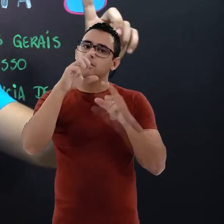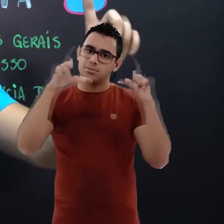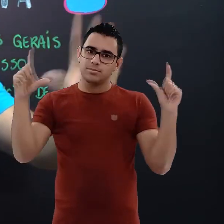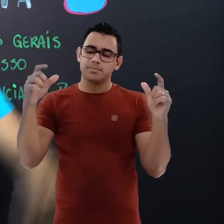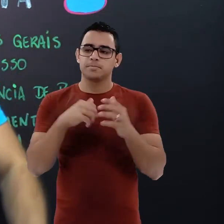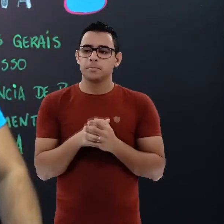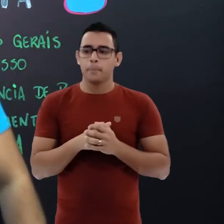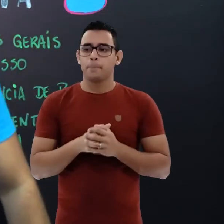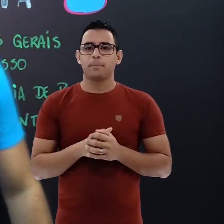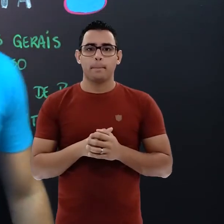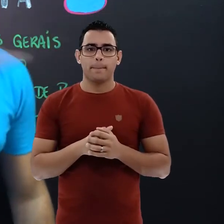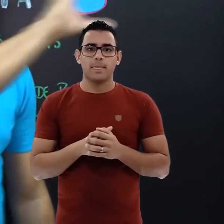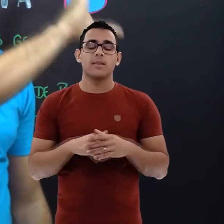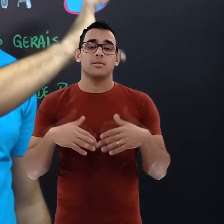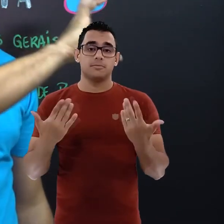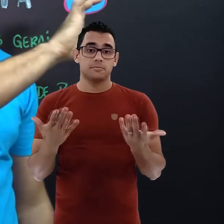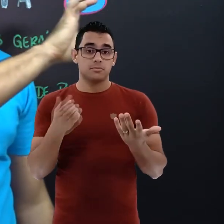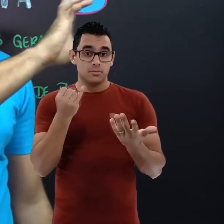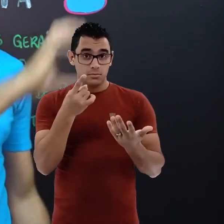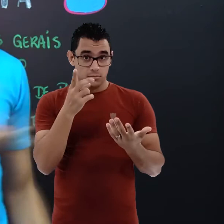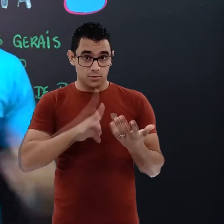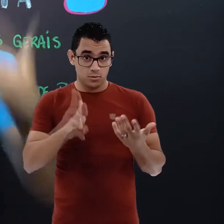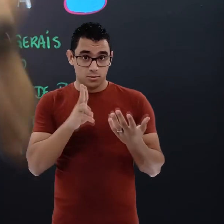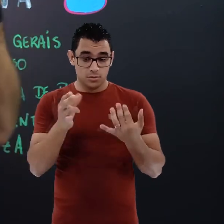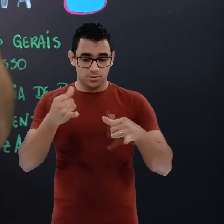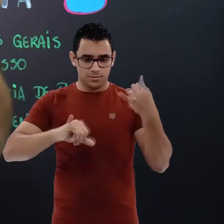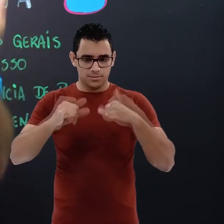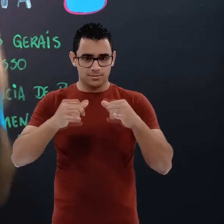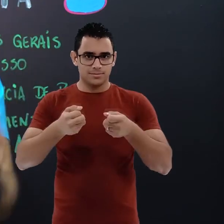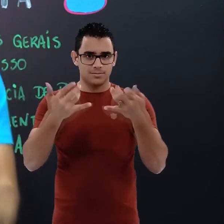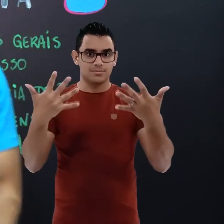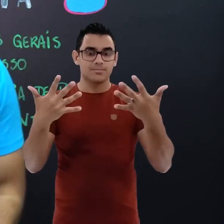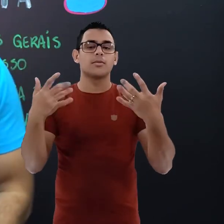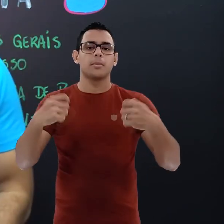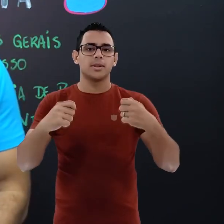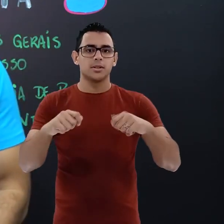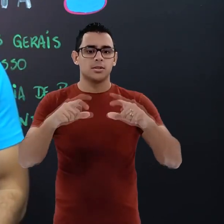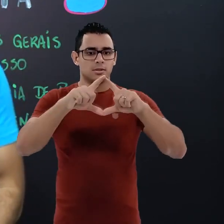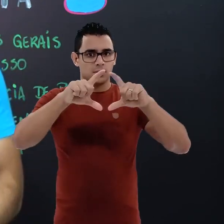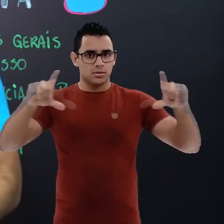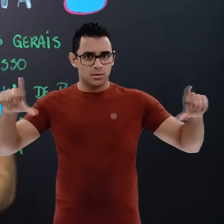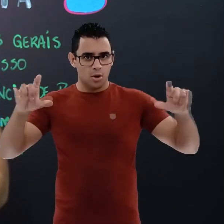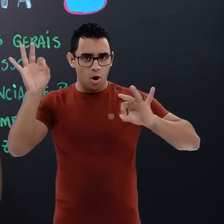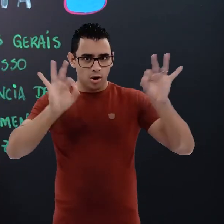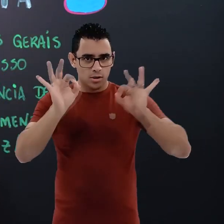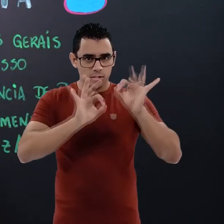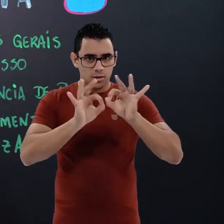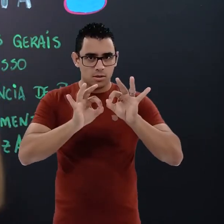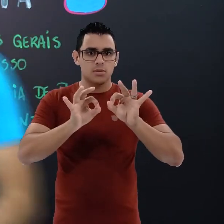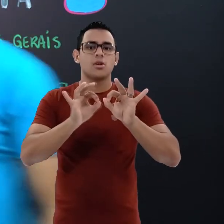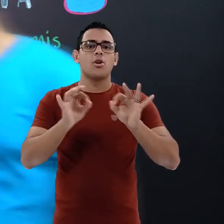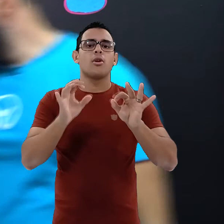equação, balanceia a equação, retira os dados dessa equação, acha o